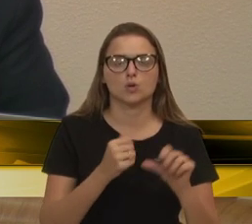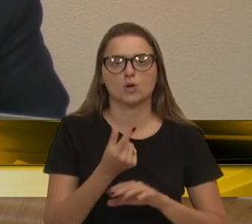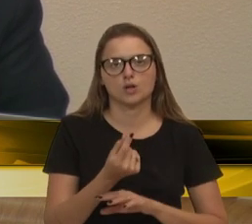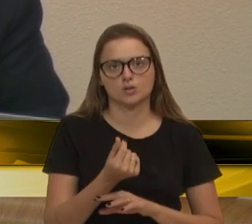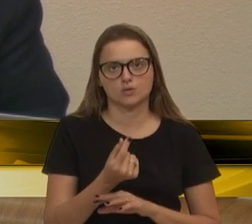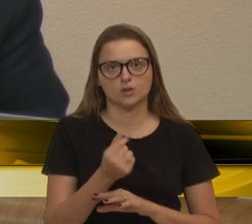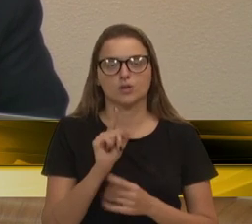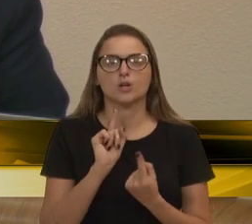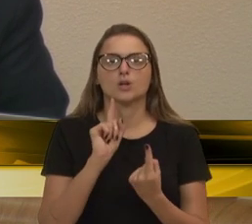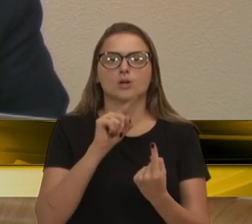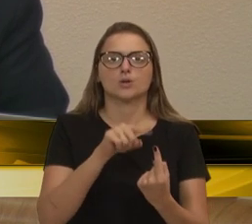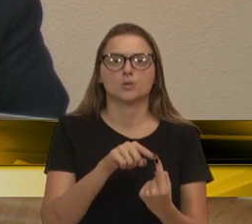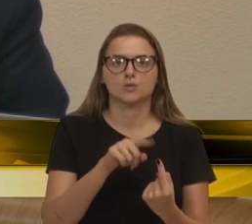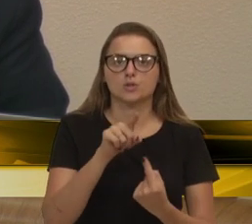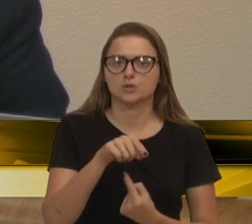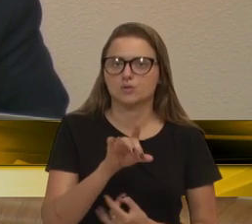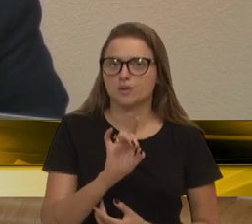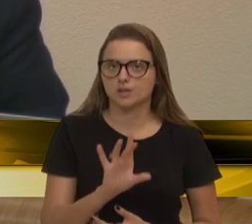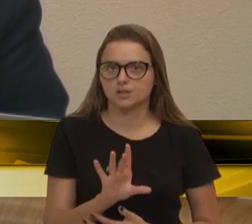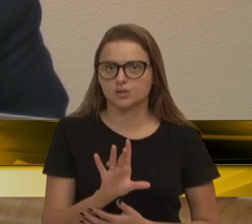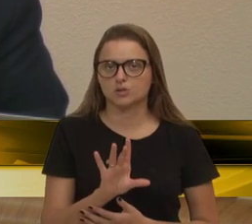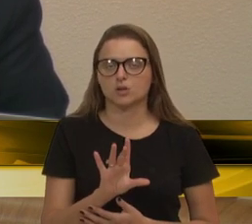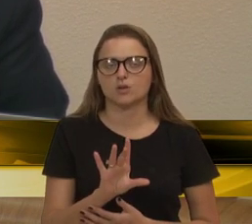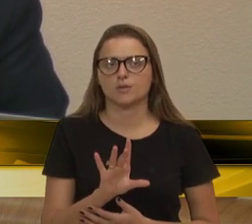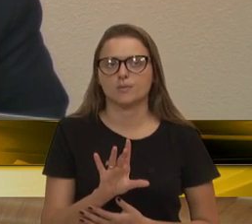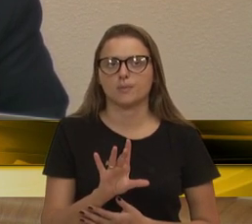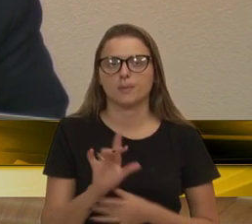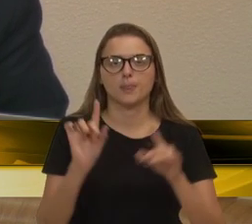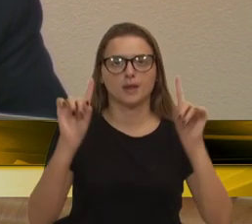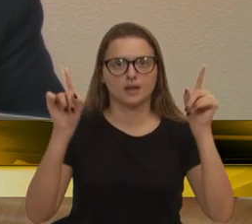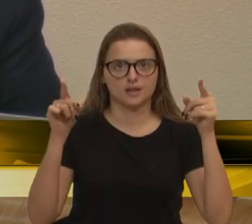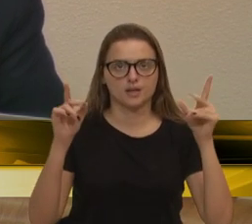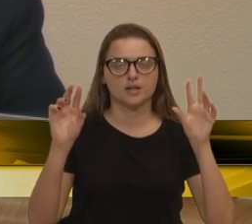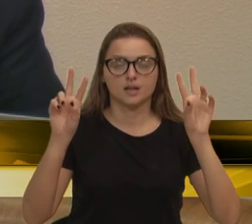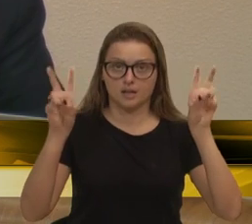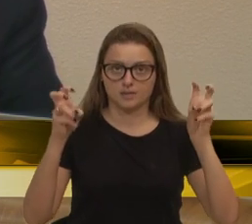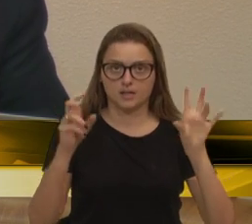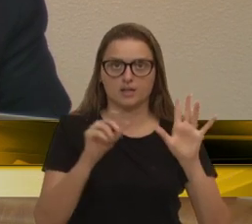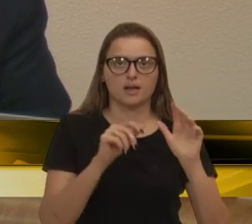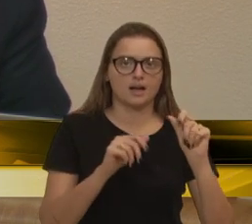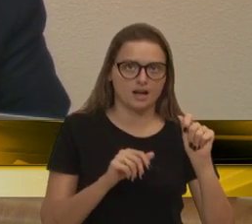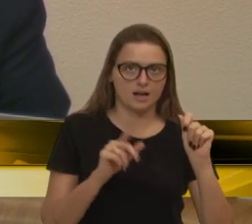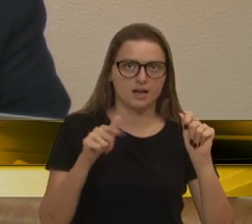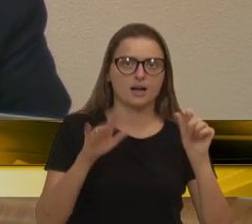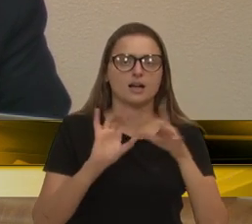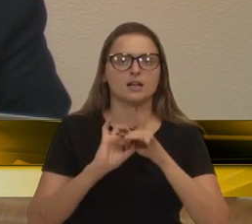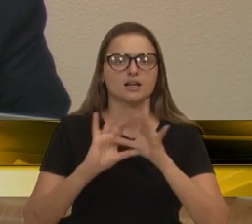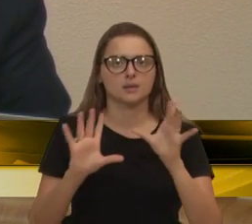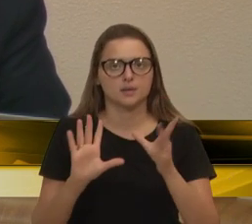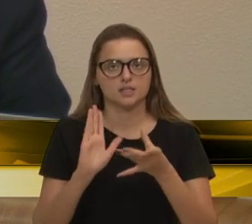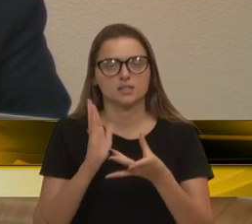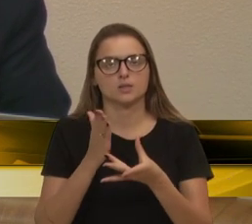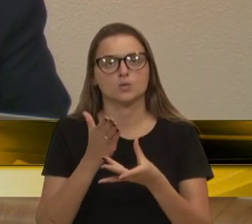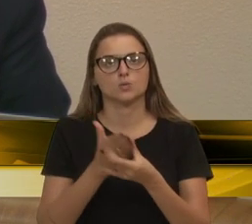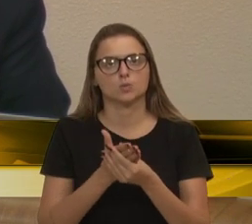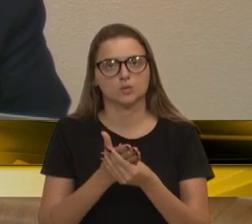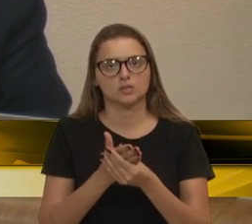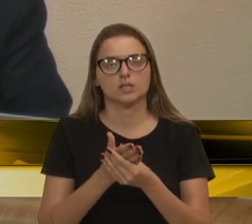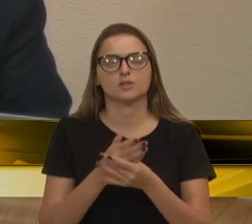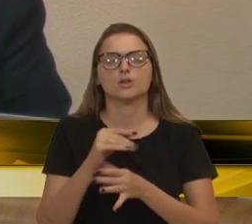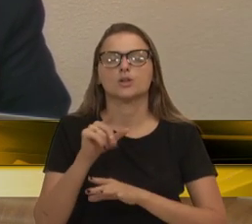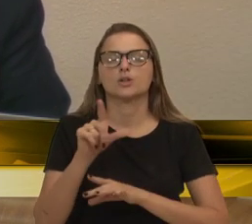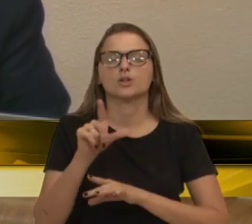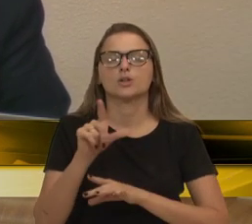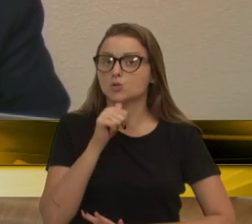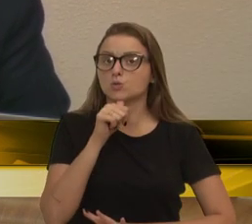cujo objeto é apenas, abre aspas, a concessão da medida liminar a fim de determinar-se